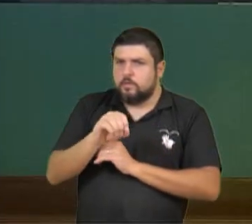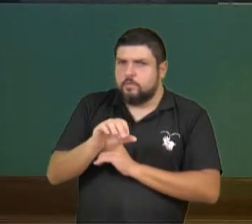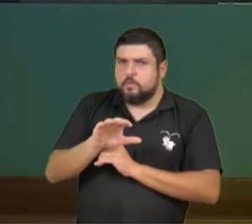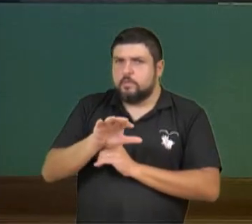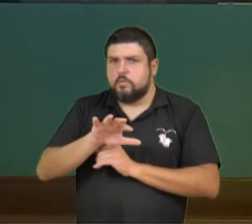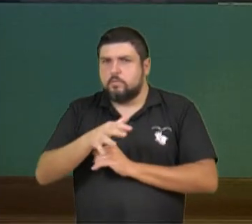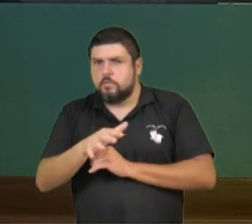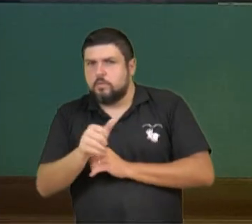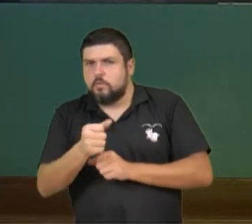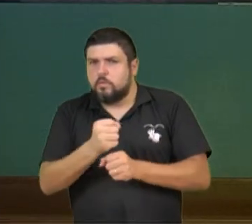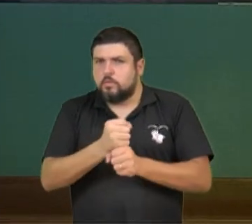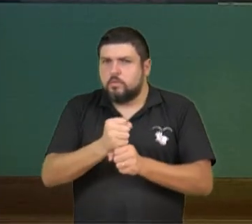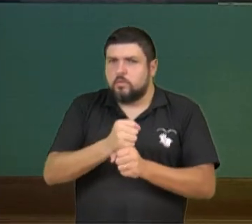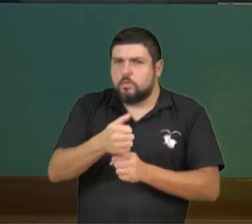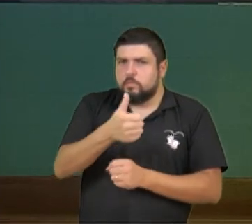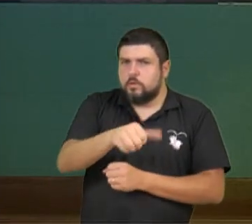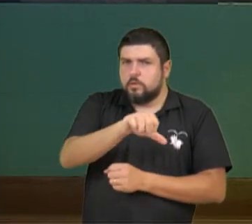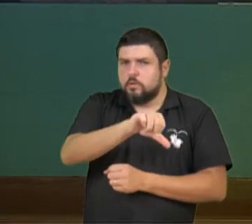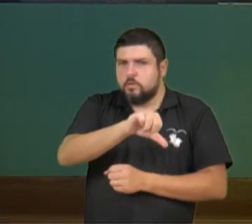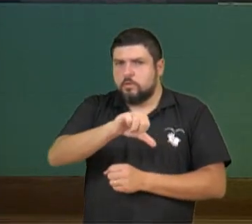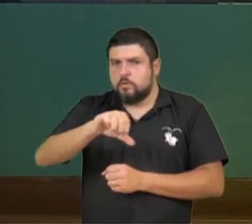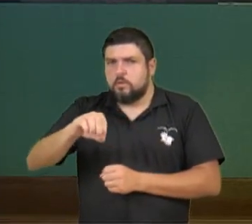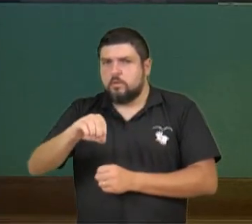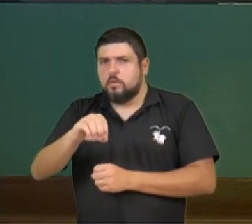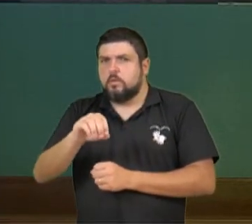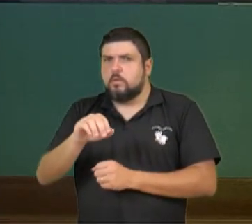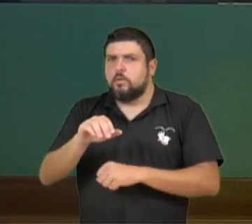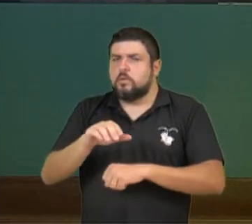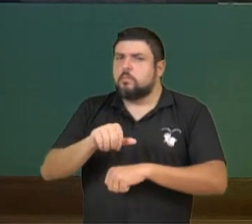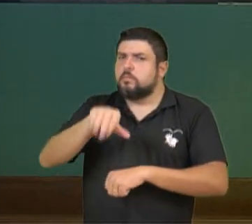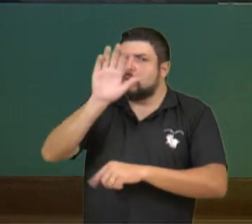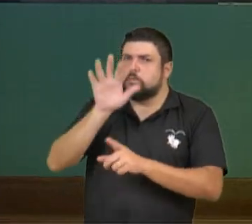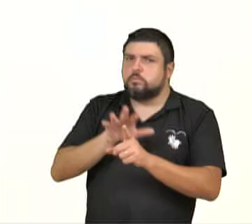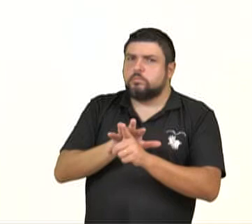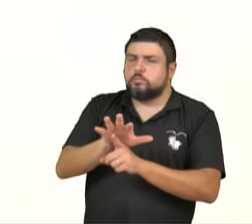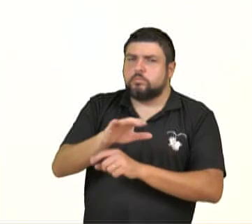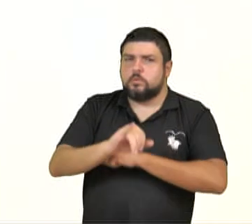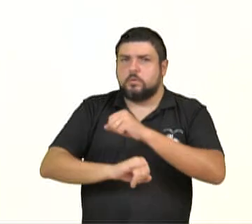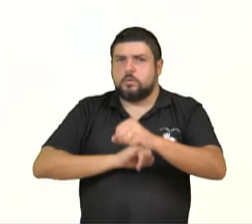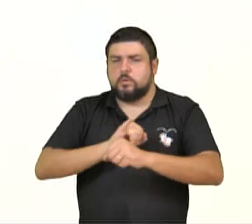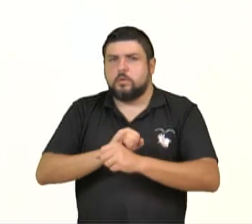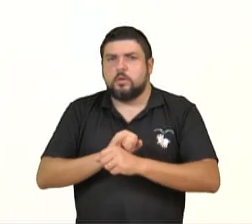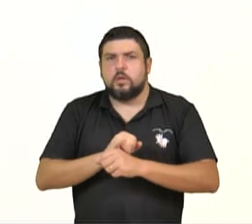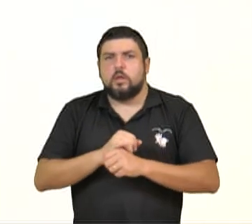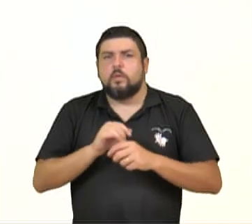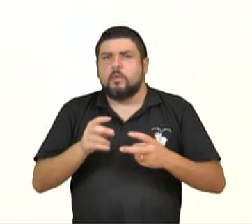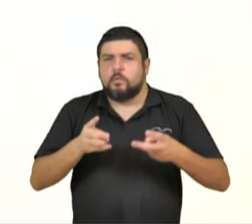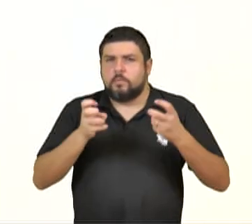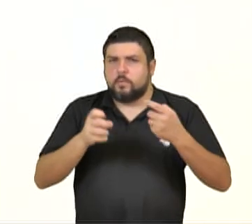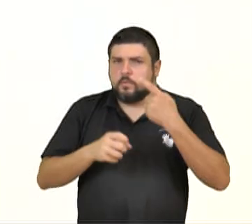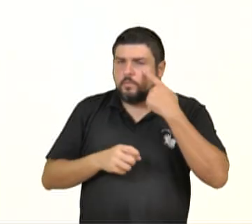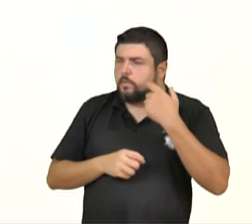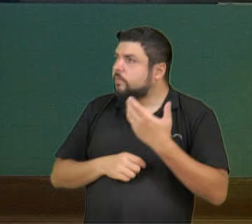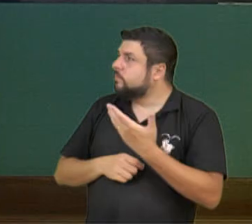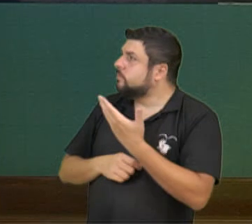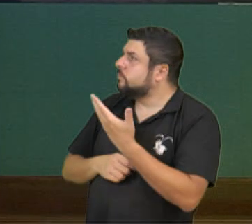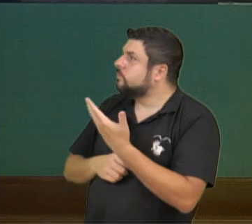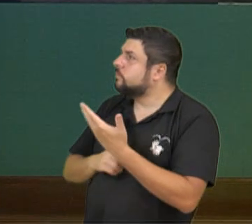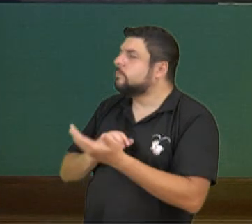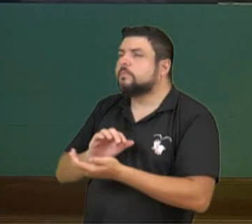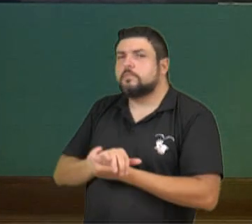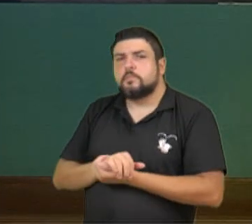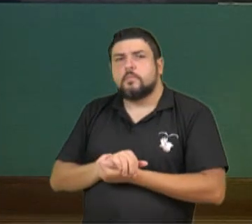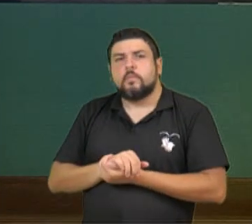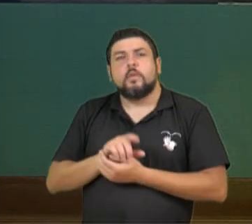da década de 90, com mais expressão, e dessa possibilidade nós vemos esta imagem aqui. Nessa imagem nós